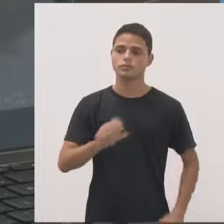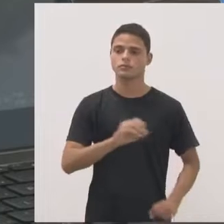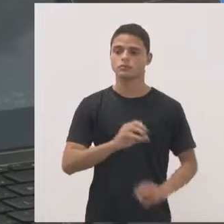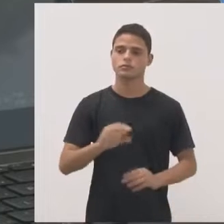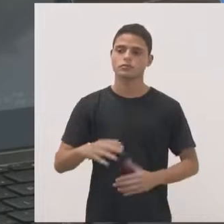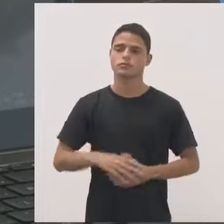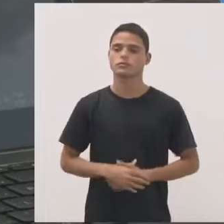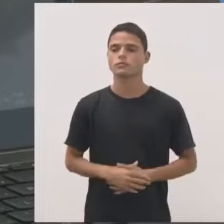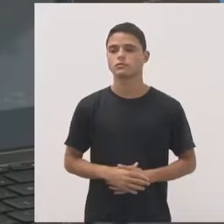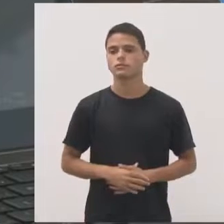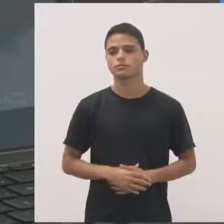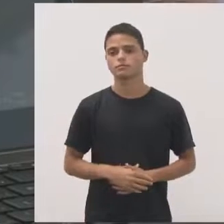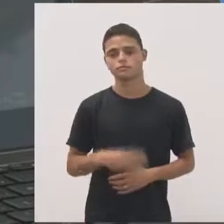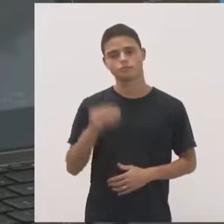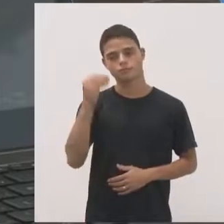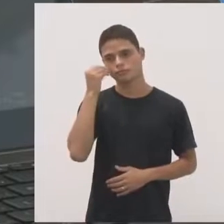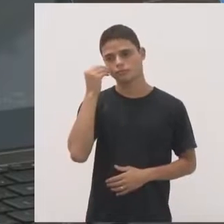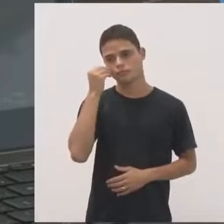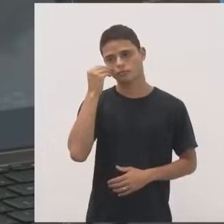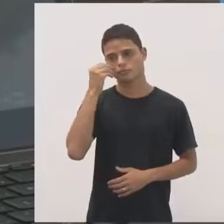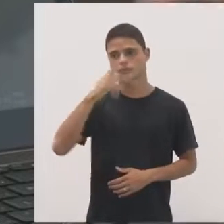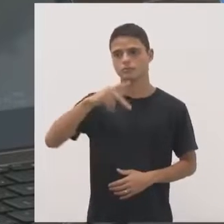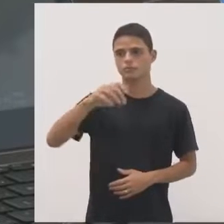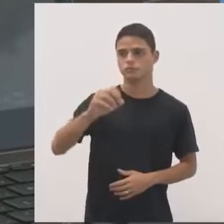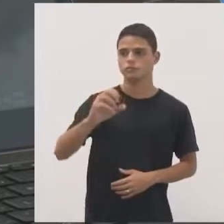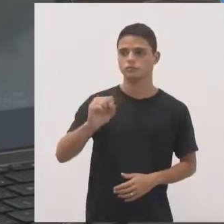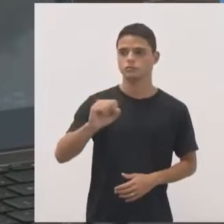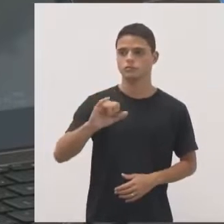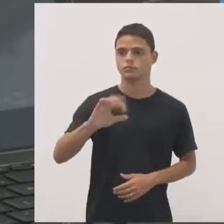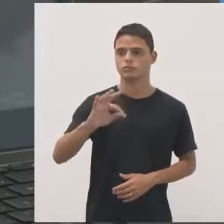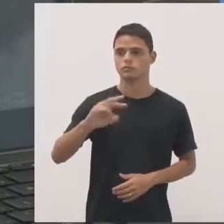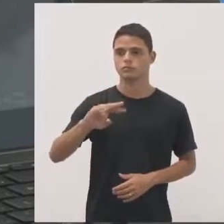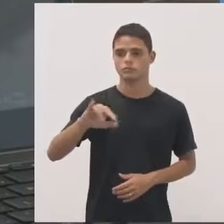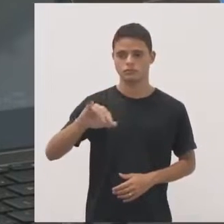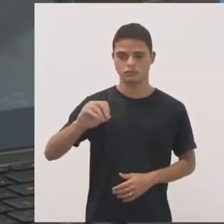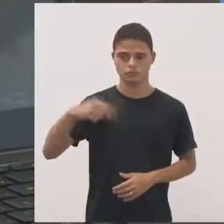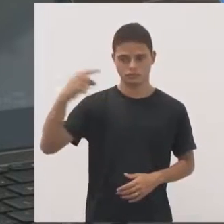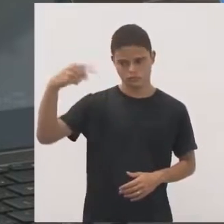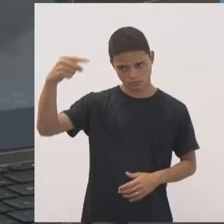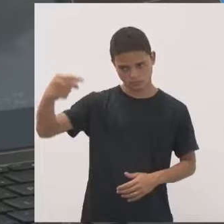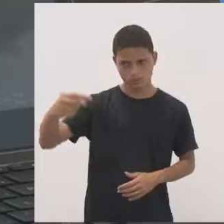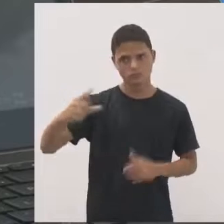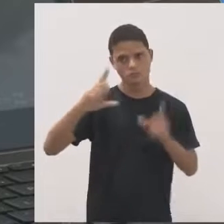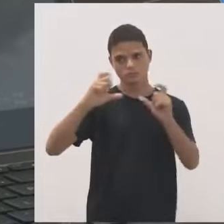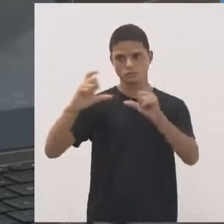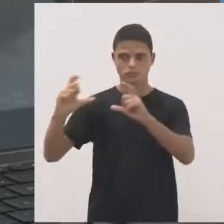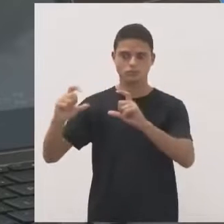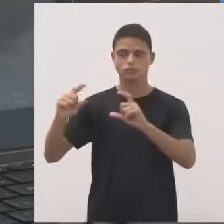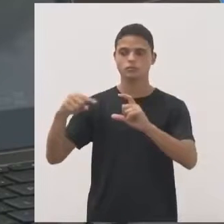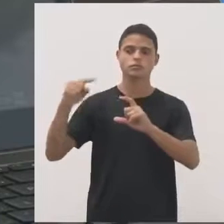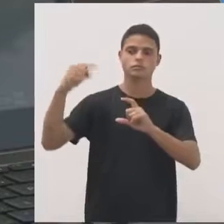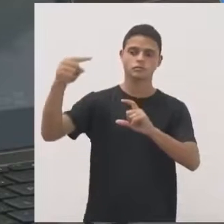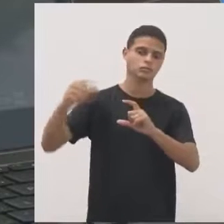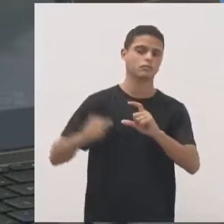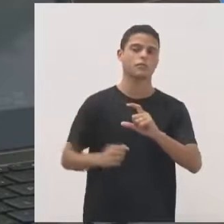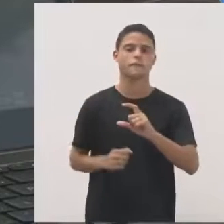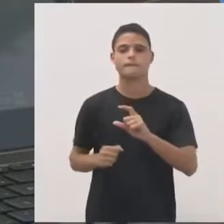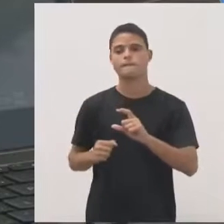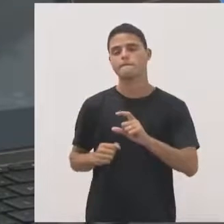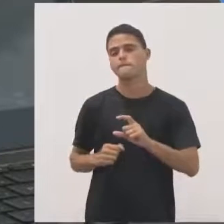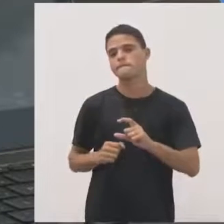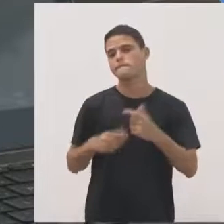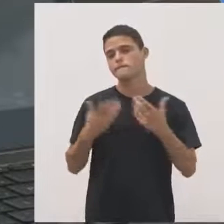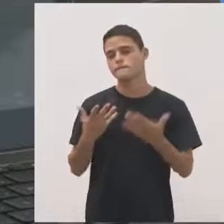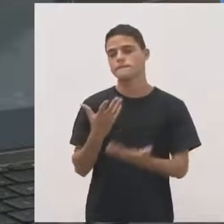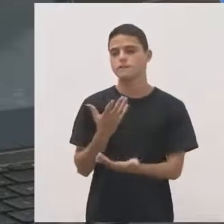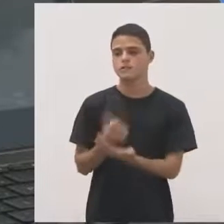conta aqui, eu vou fazer no positivo, tá bom? Tá bom. Eu vou mostrar outros recursos. Esse da Fotos eu vou mostrar no outro. Então, na verdade, fez essa instalação,